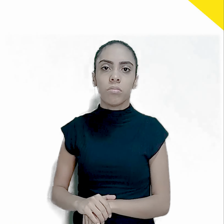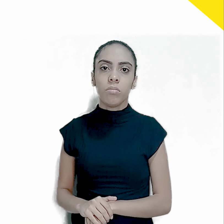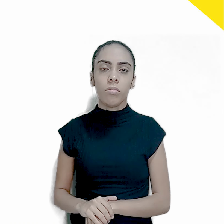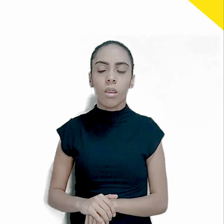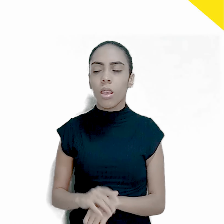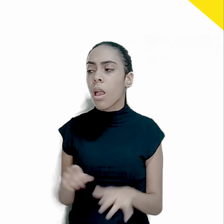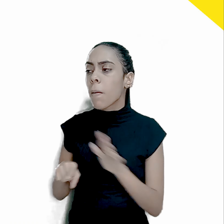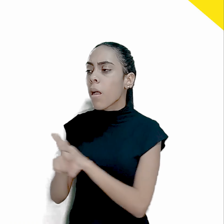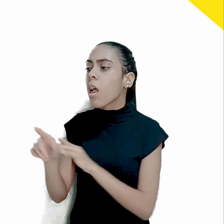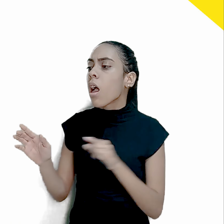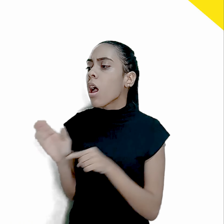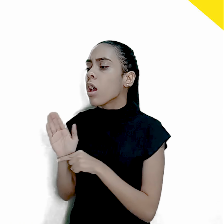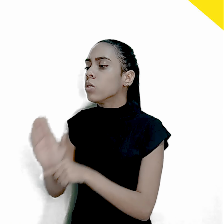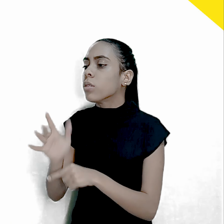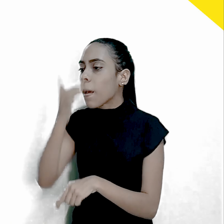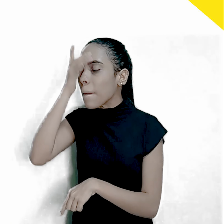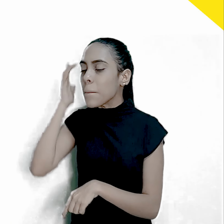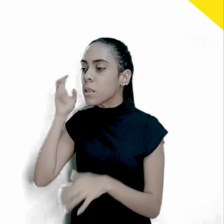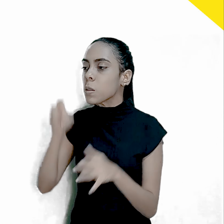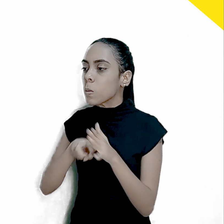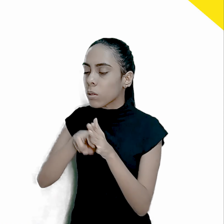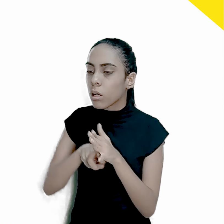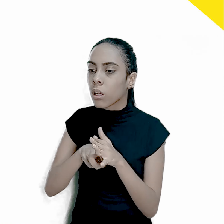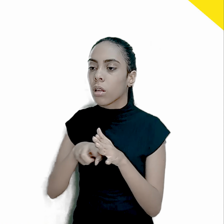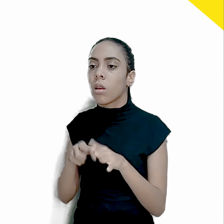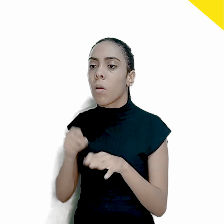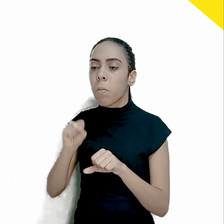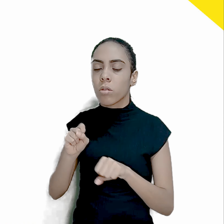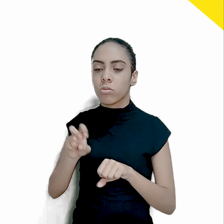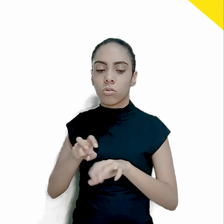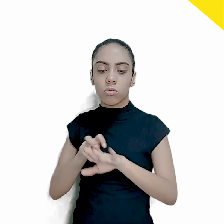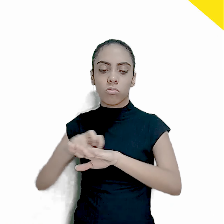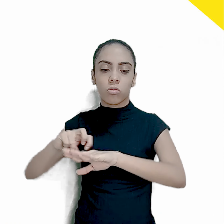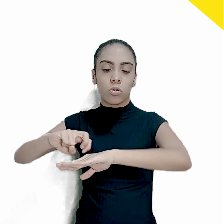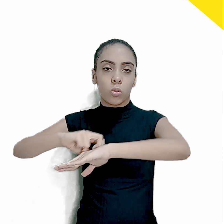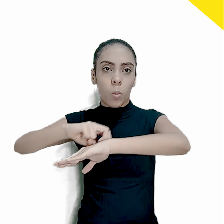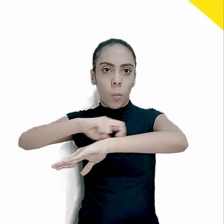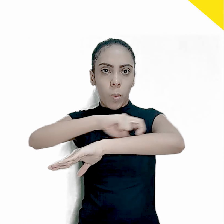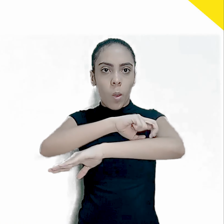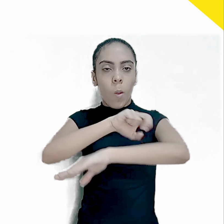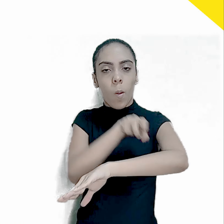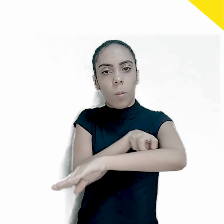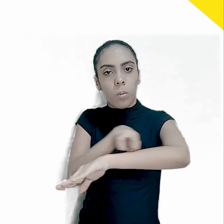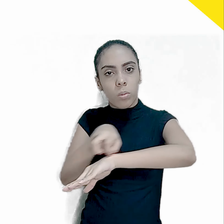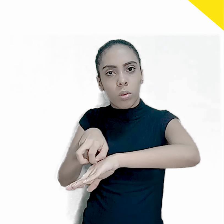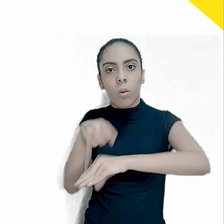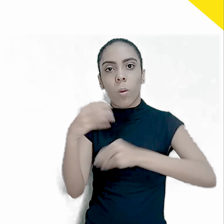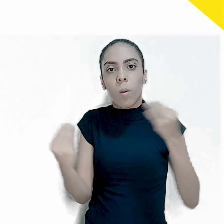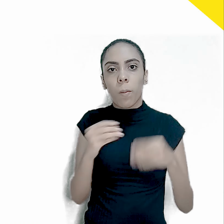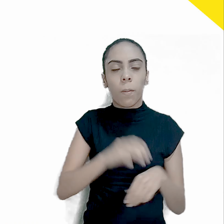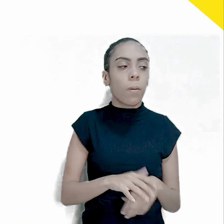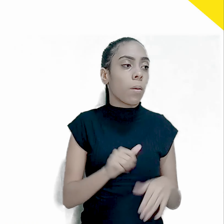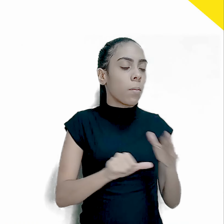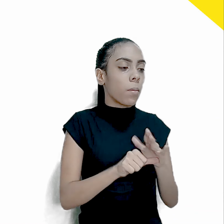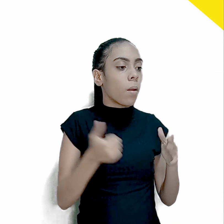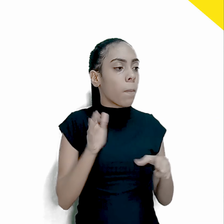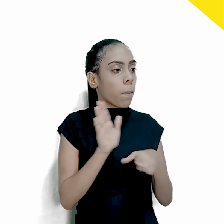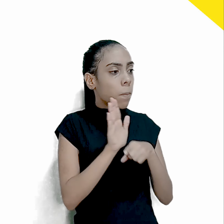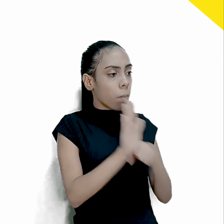agressiva Como ajudar um cadeirante a subir e descer numa rampa? Primeiro, pergunte se ele precisa de ajuda